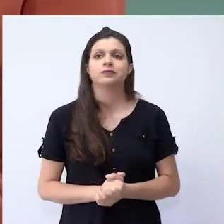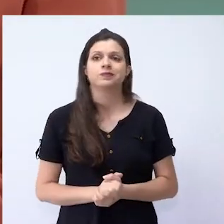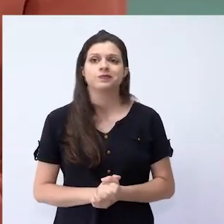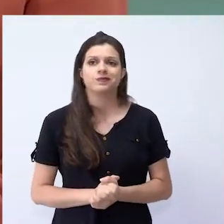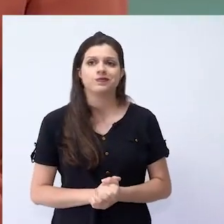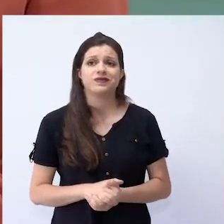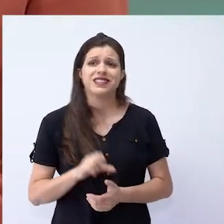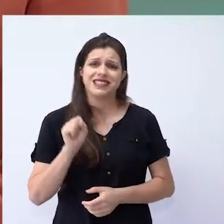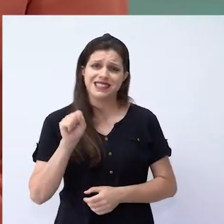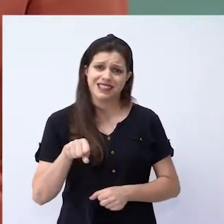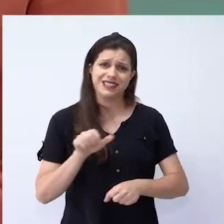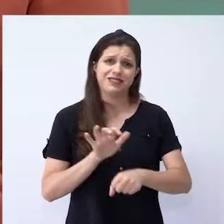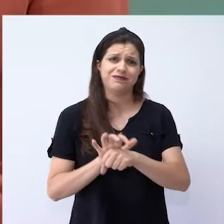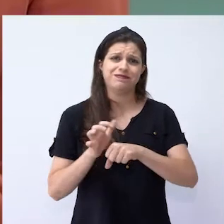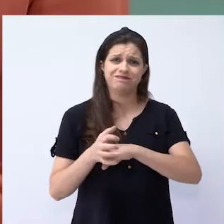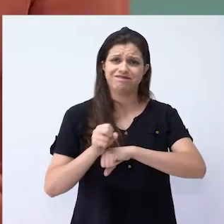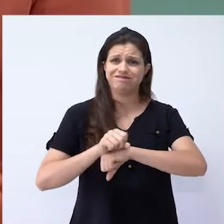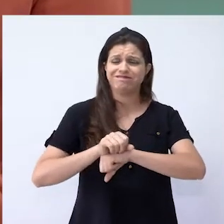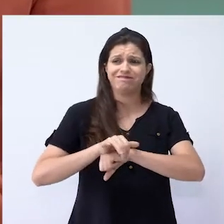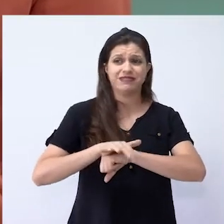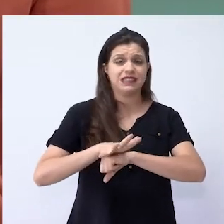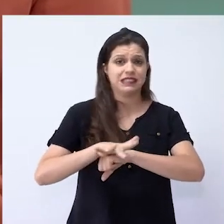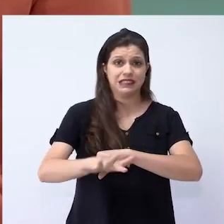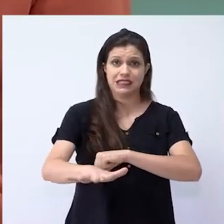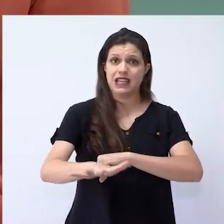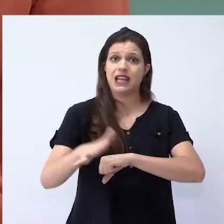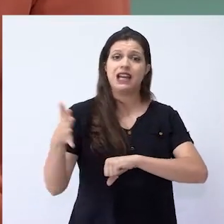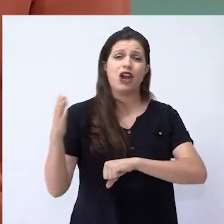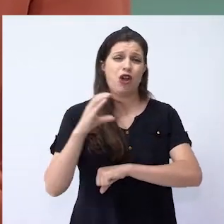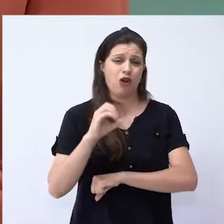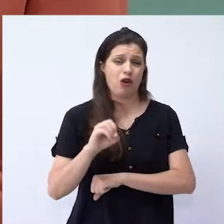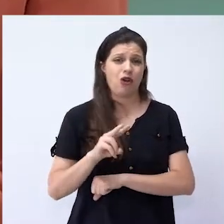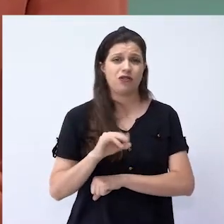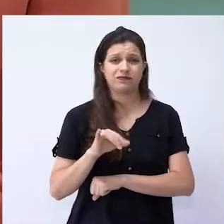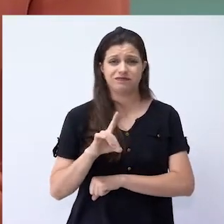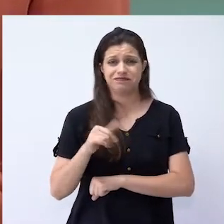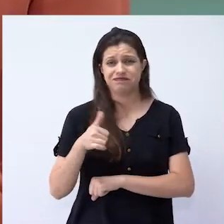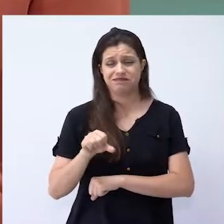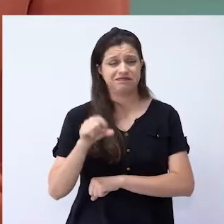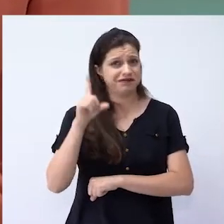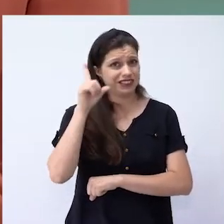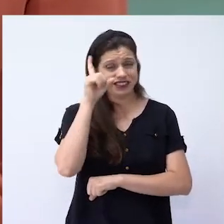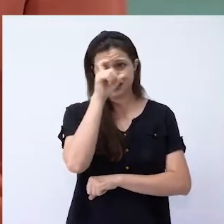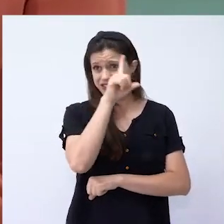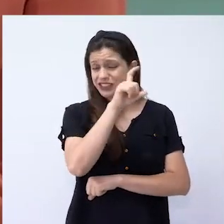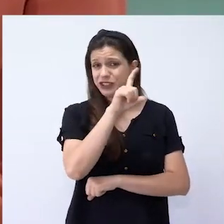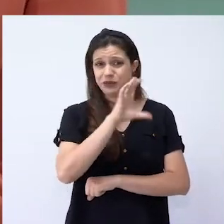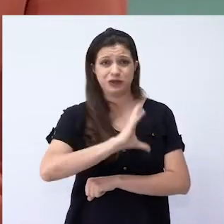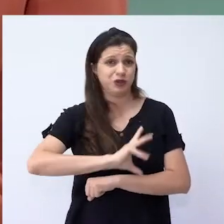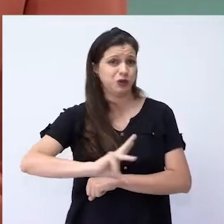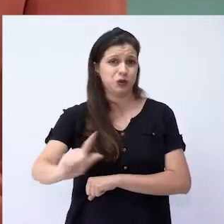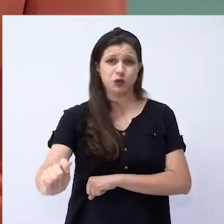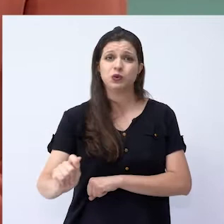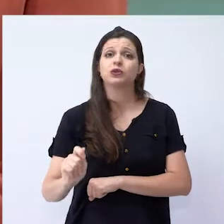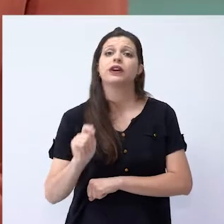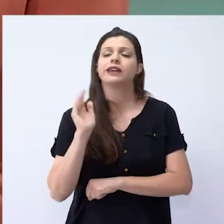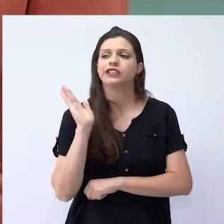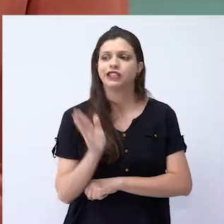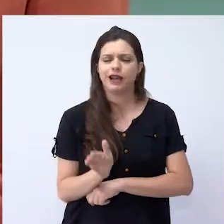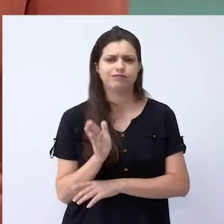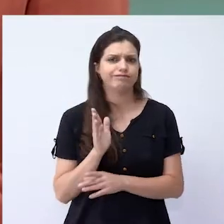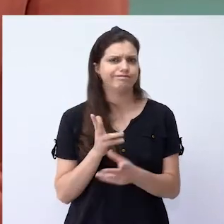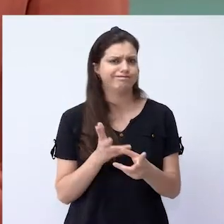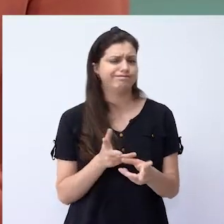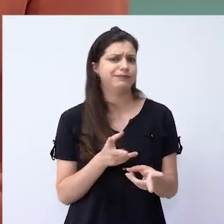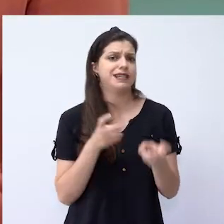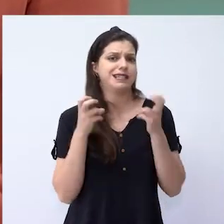A pandemia é um desafio para todos e certamente haverá, a gente já, na verdade, já